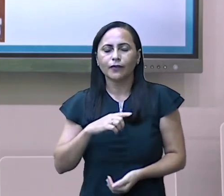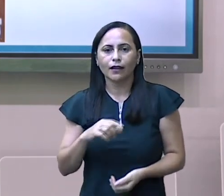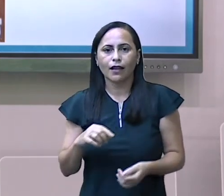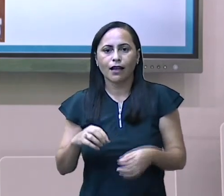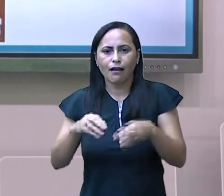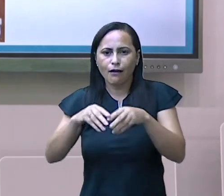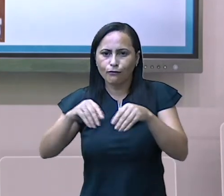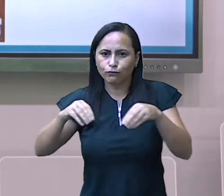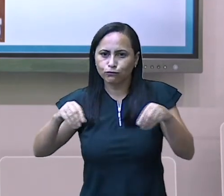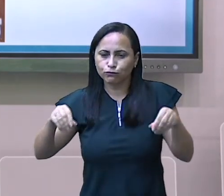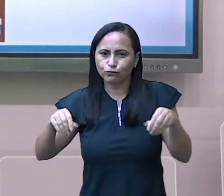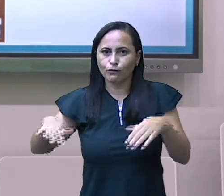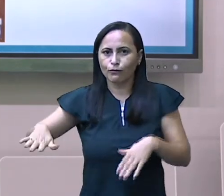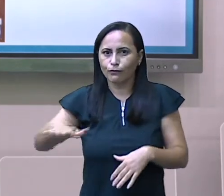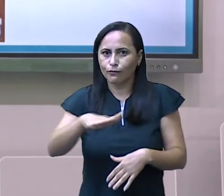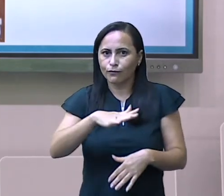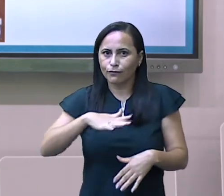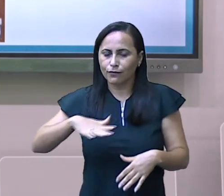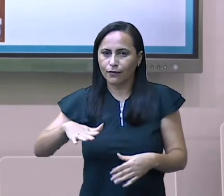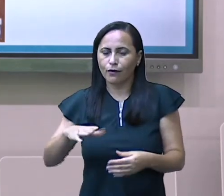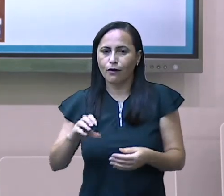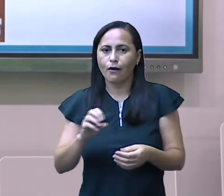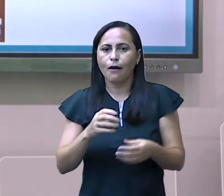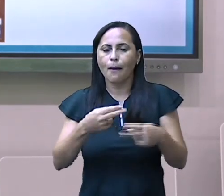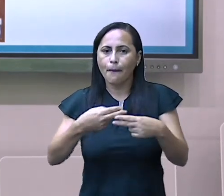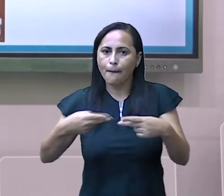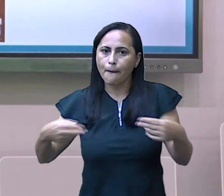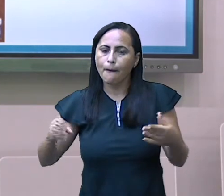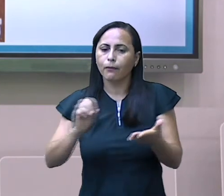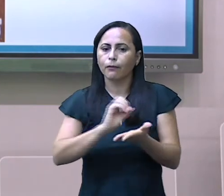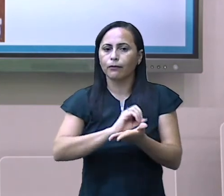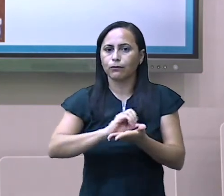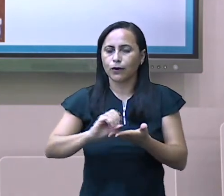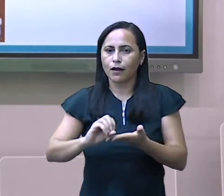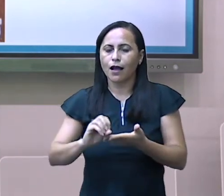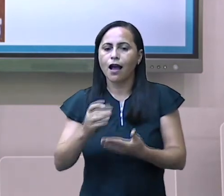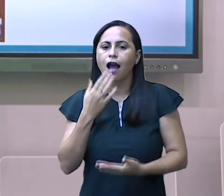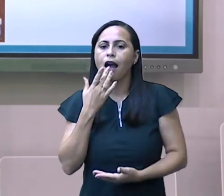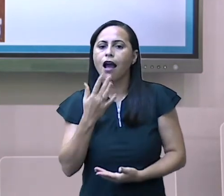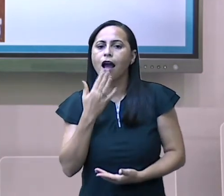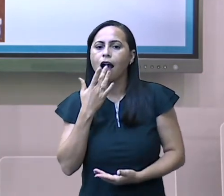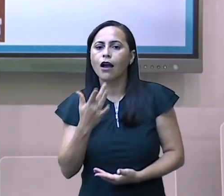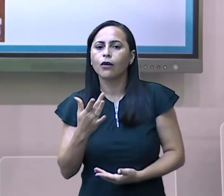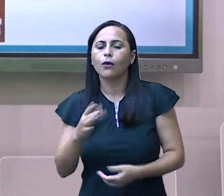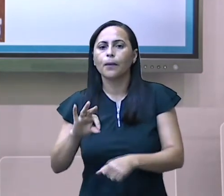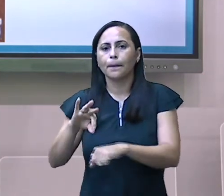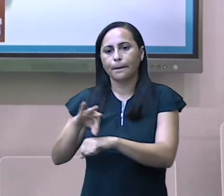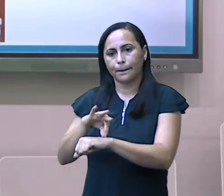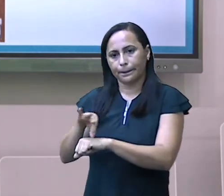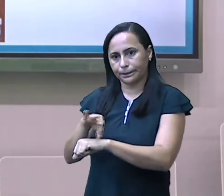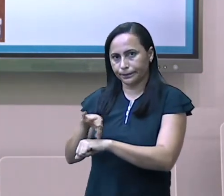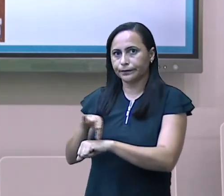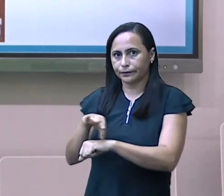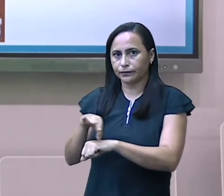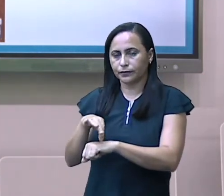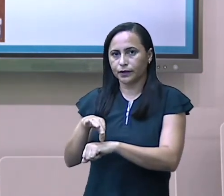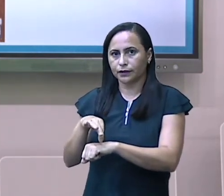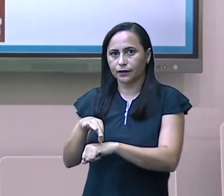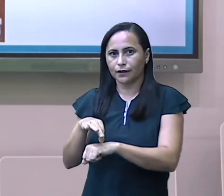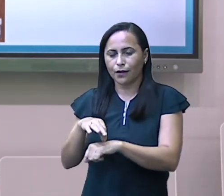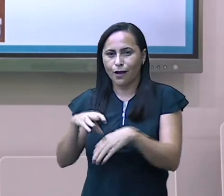muita matéria orgânica. E geralmente essa terra ela tem a cor, olha aqui, ela tem a cor preta, ela é uma